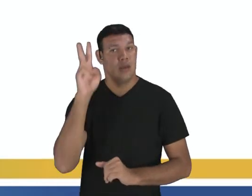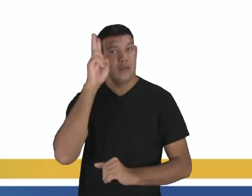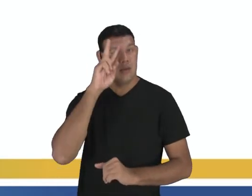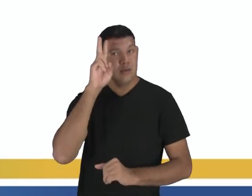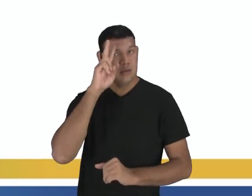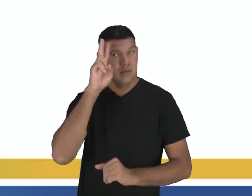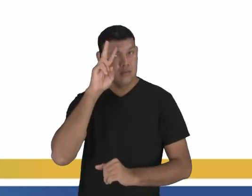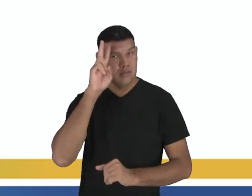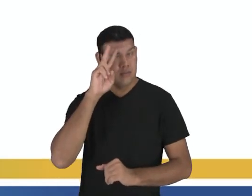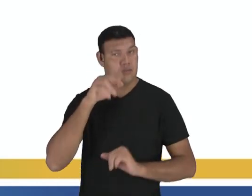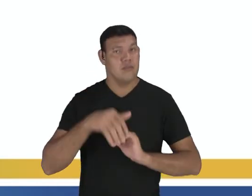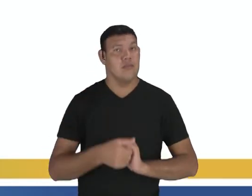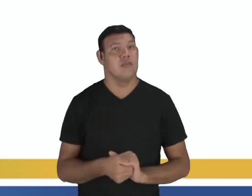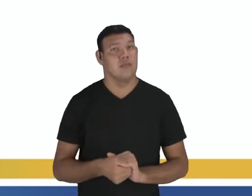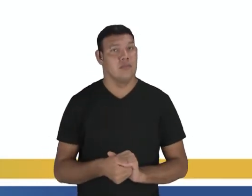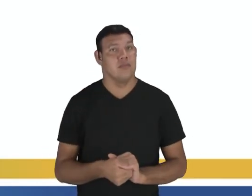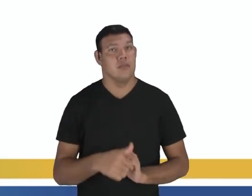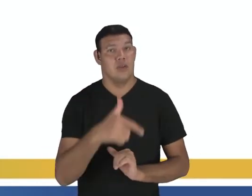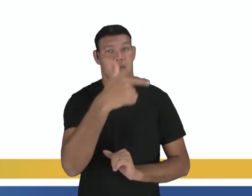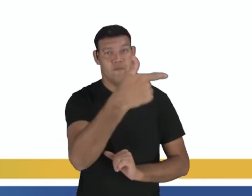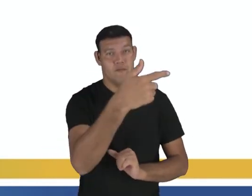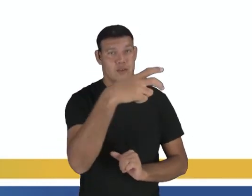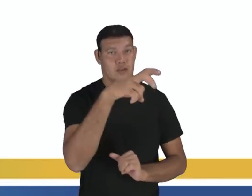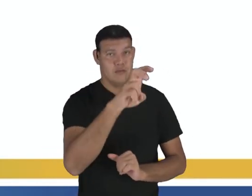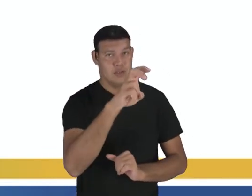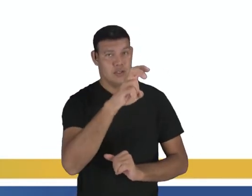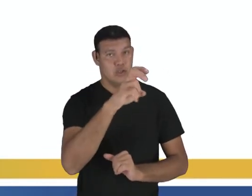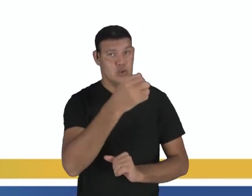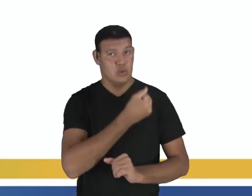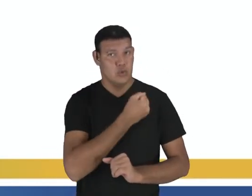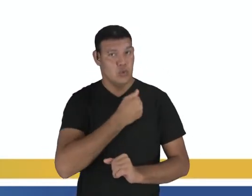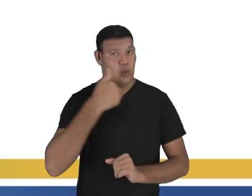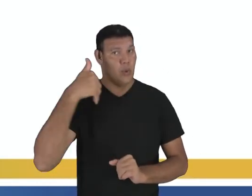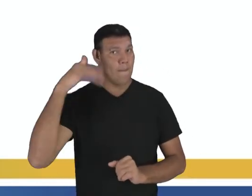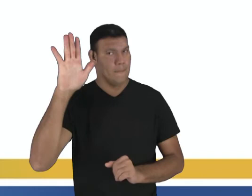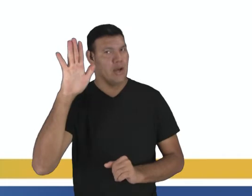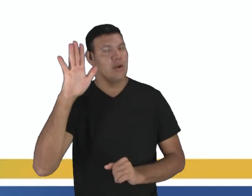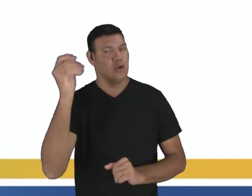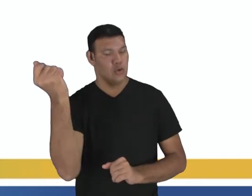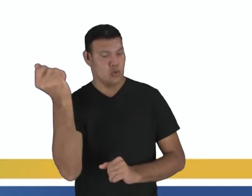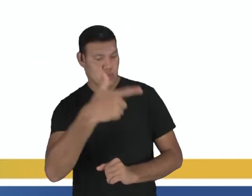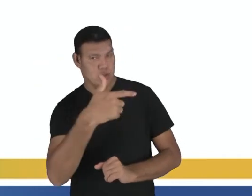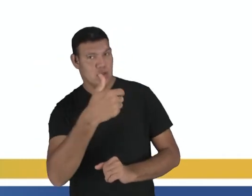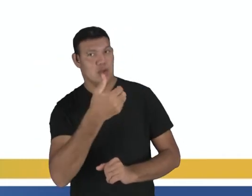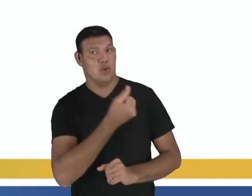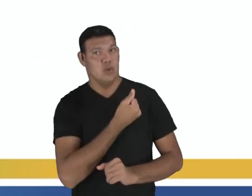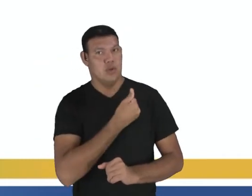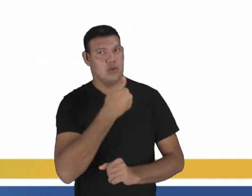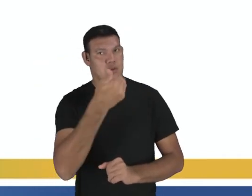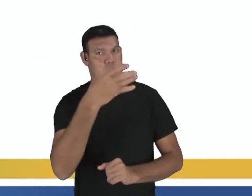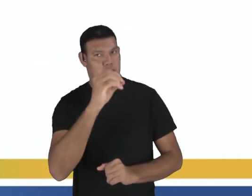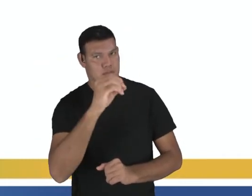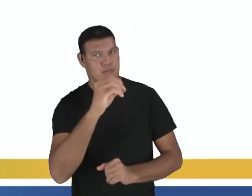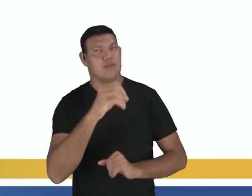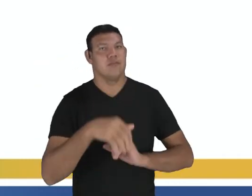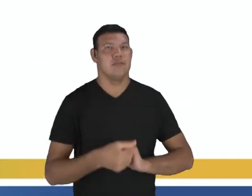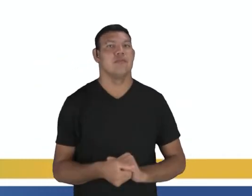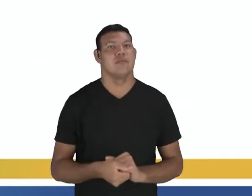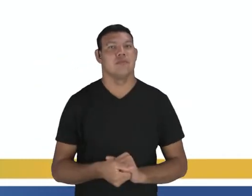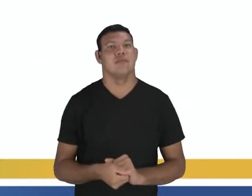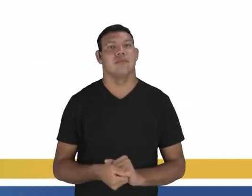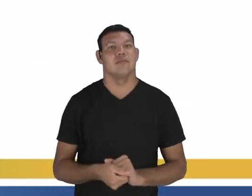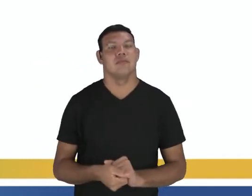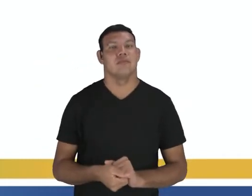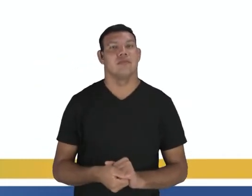Lembrando, como aqui o meu 25 ele é maior do que o meu 10 e o sinal do 25 é positivo, então o